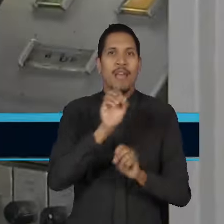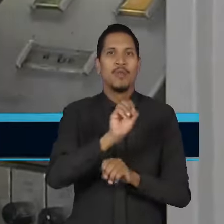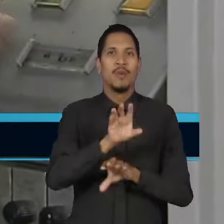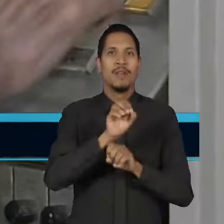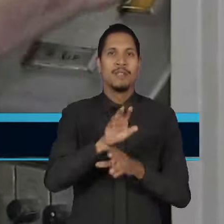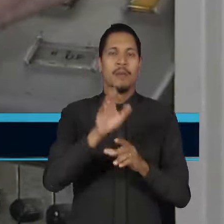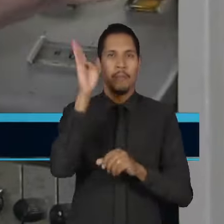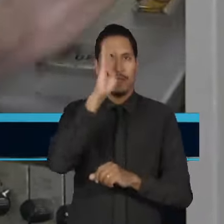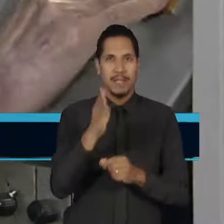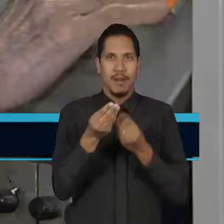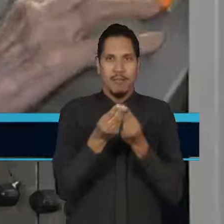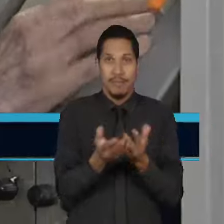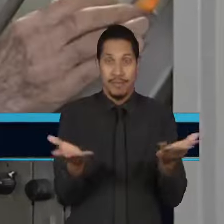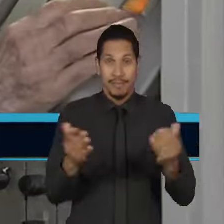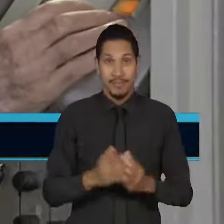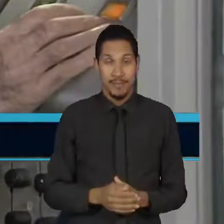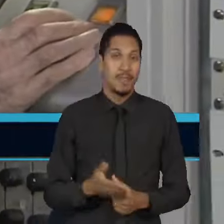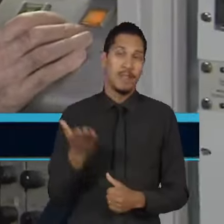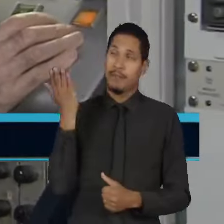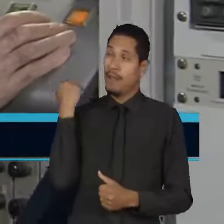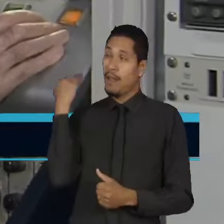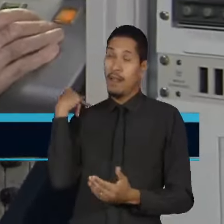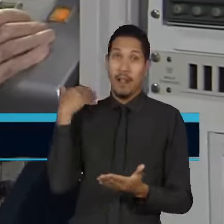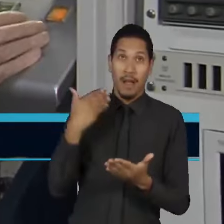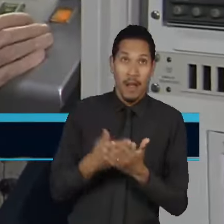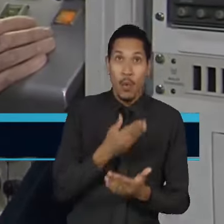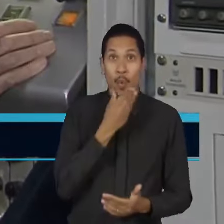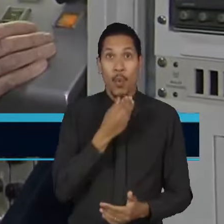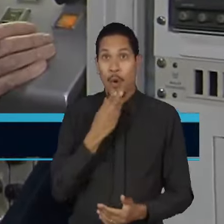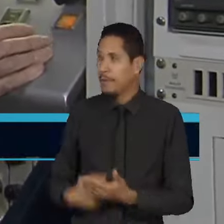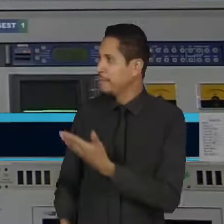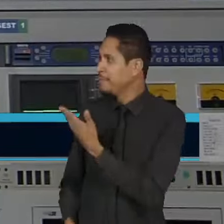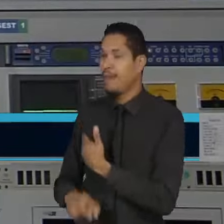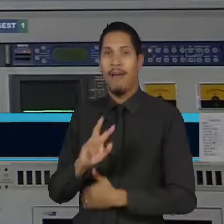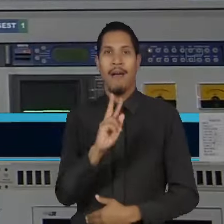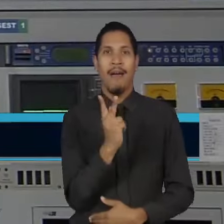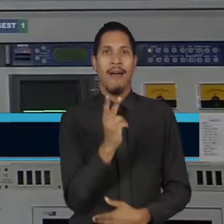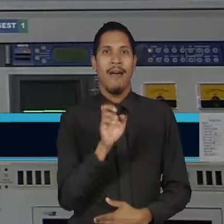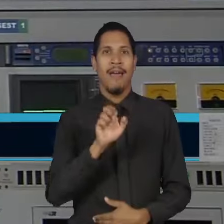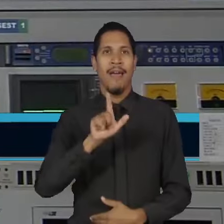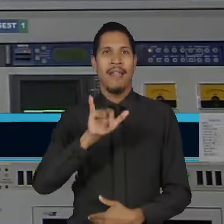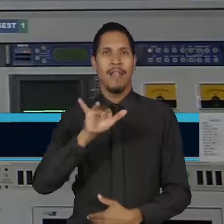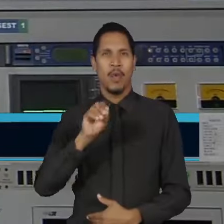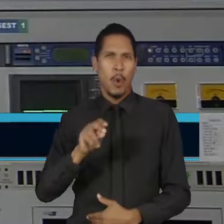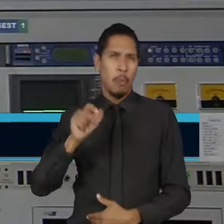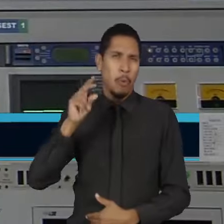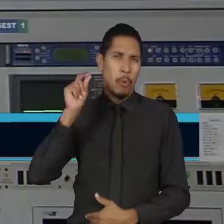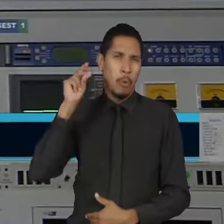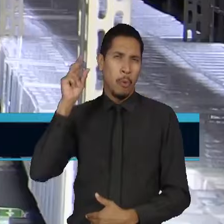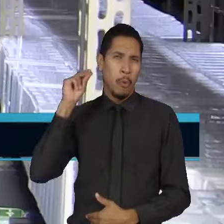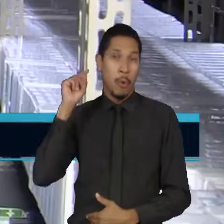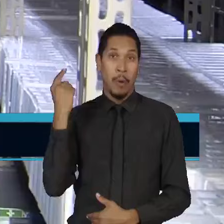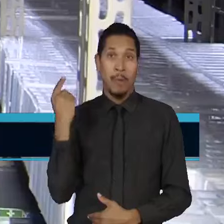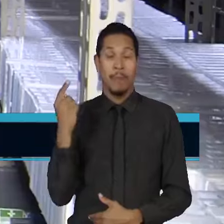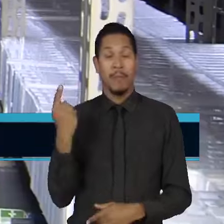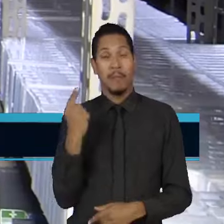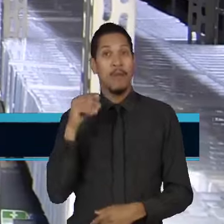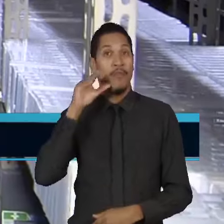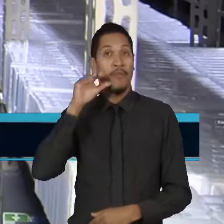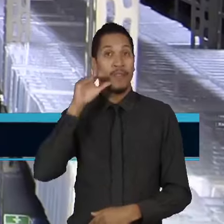brasileiras. De lá pra cá, o Hélio vem acompanhando de perto as histórias contadas pela telinha da TV Cultura. Ele